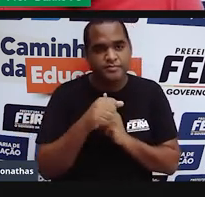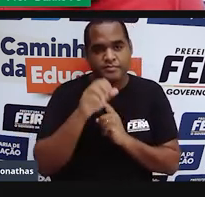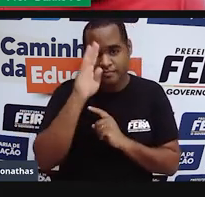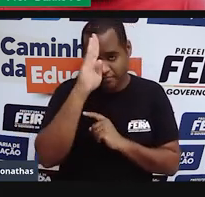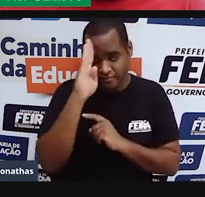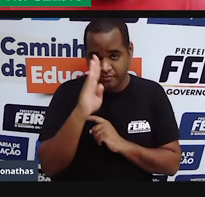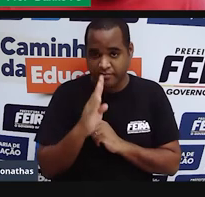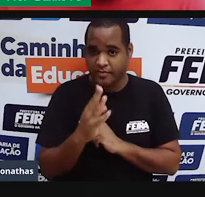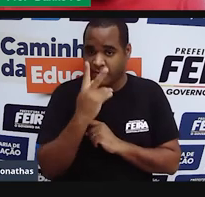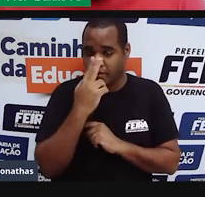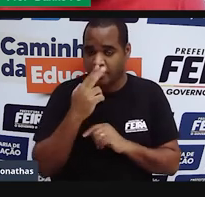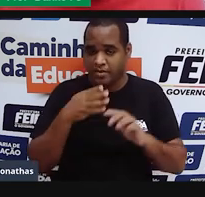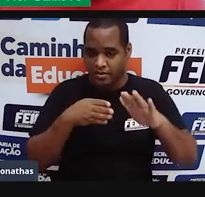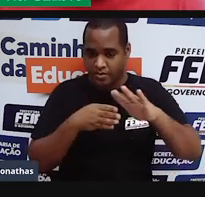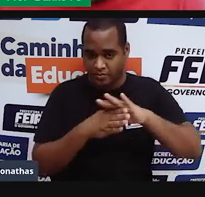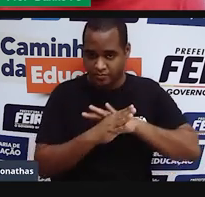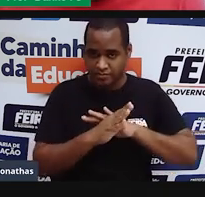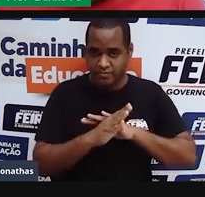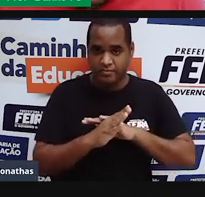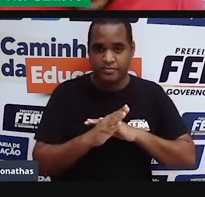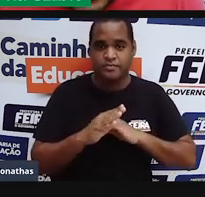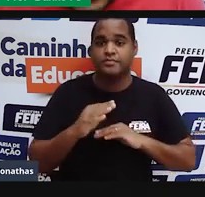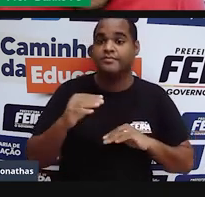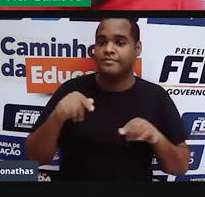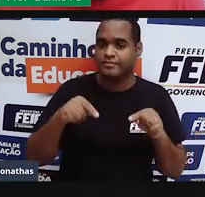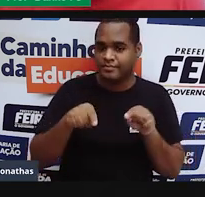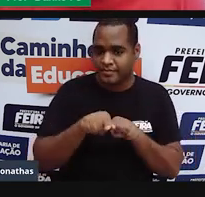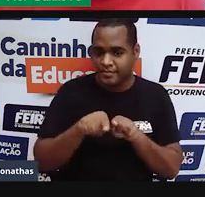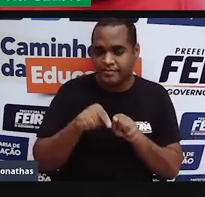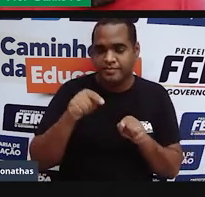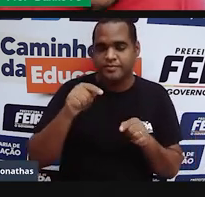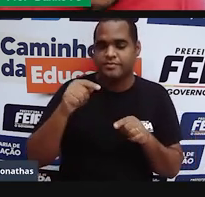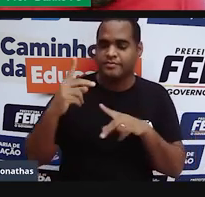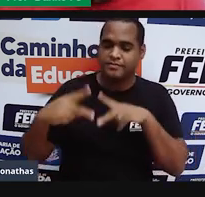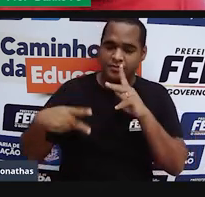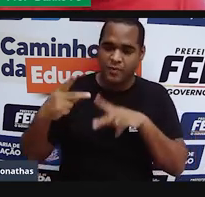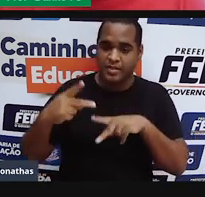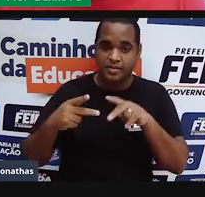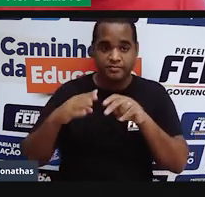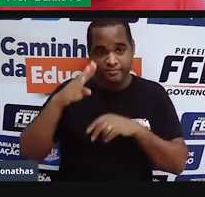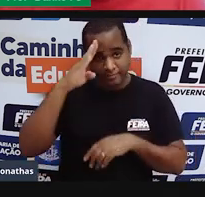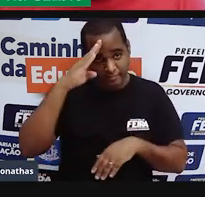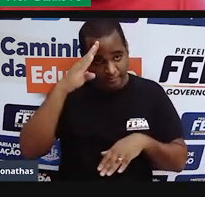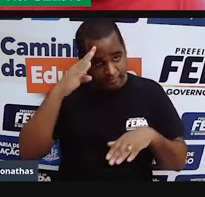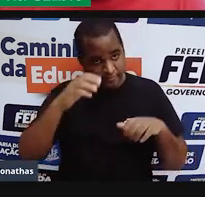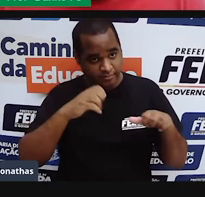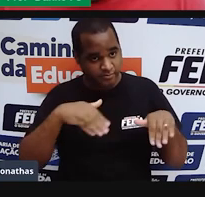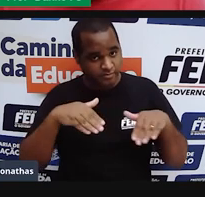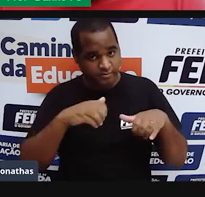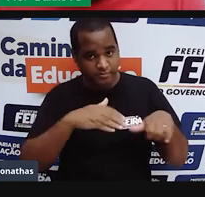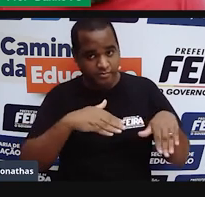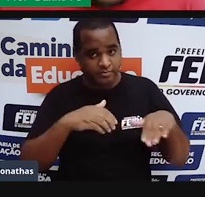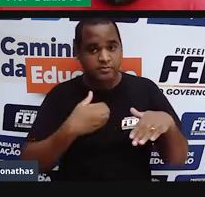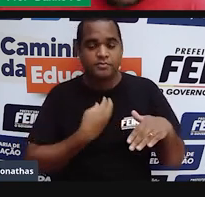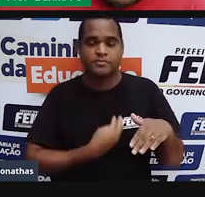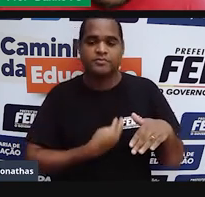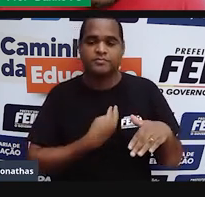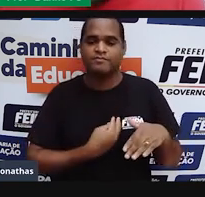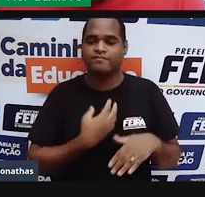tendendo a uma intervenção de militares na política e vimos também que